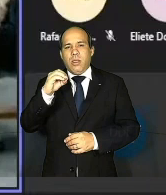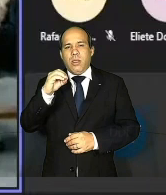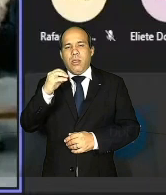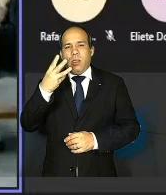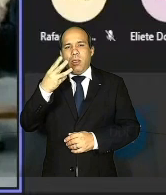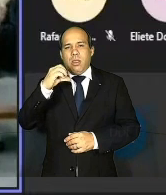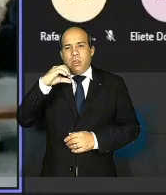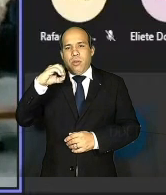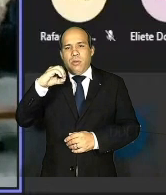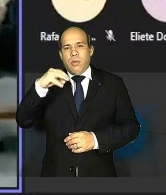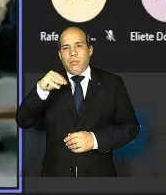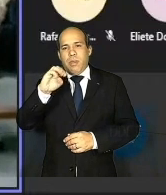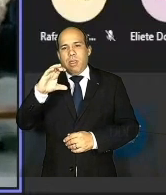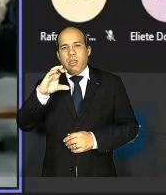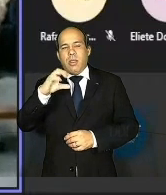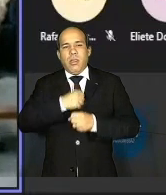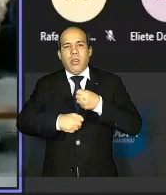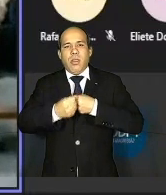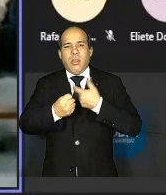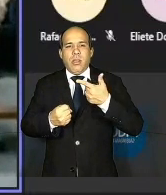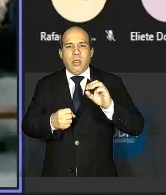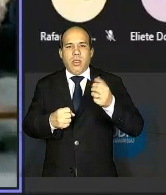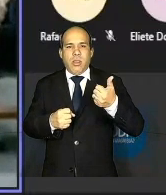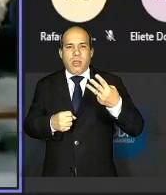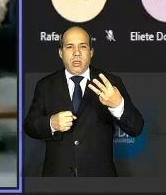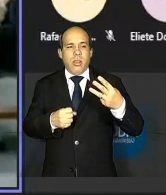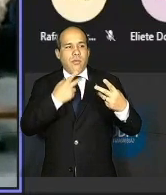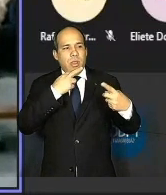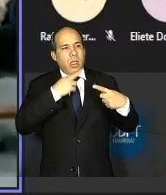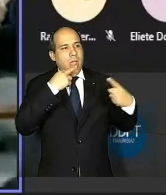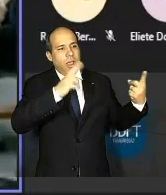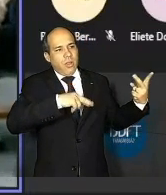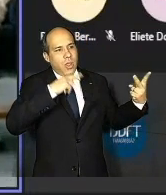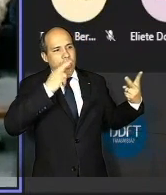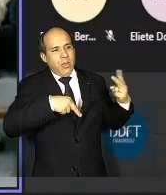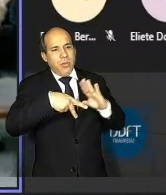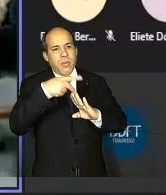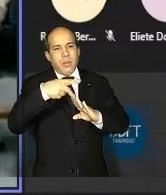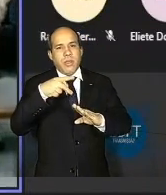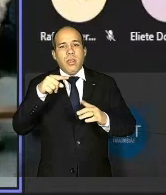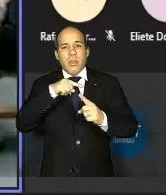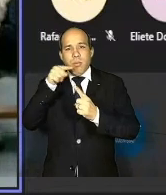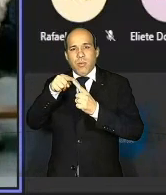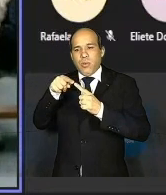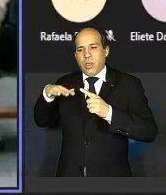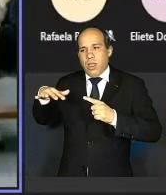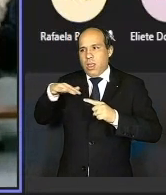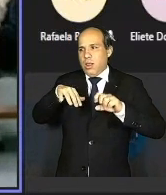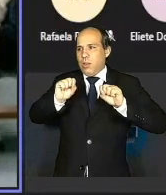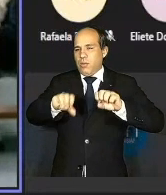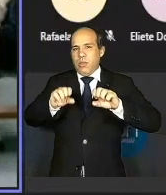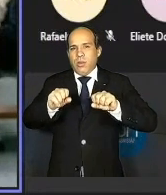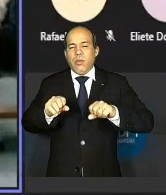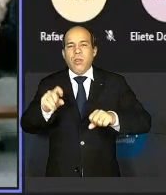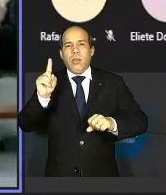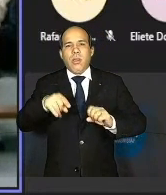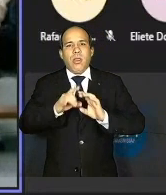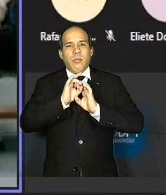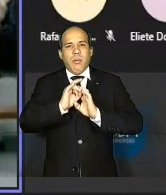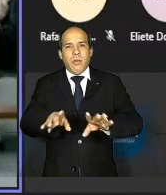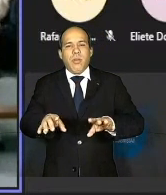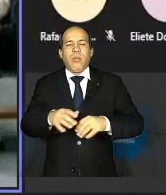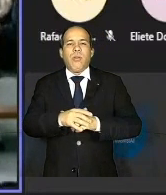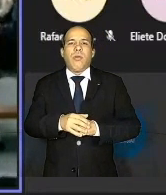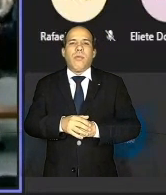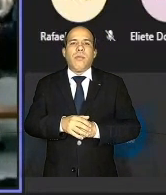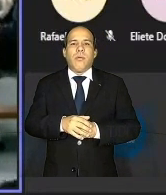de 2013, na qual o MEC ratifica esses pareceres anteriores e afirma que, do ponto de vista da legislação educacional,